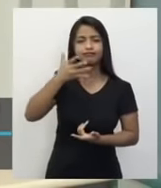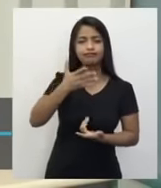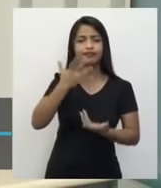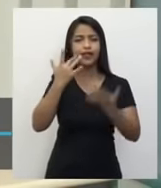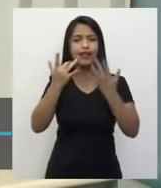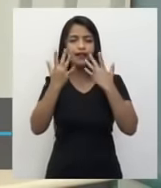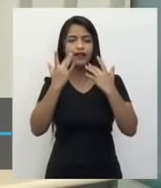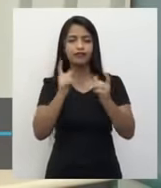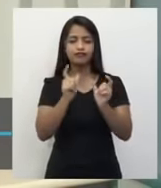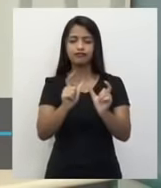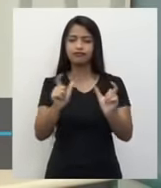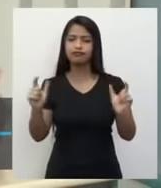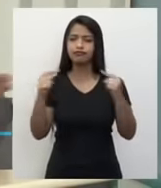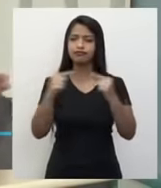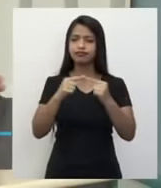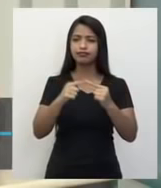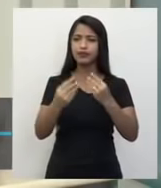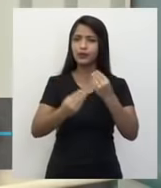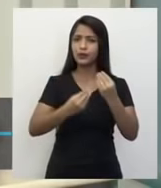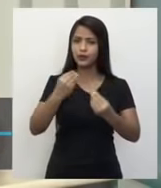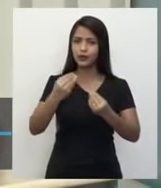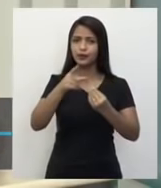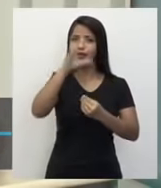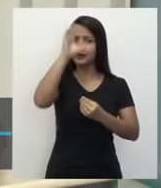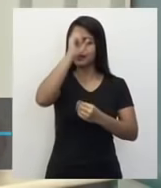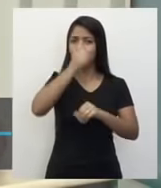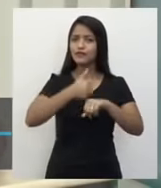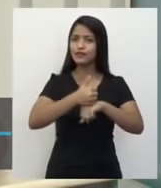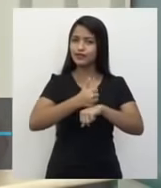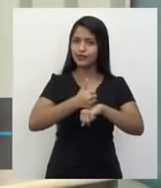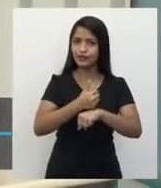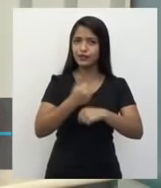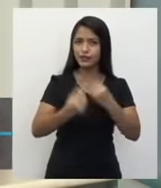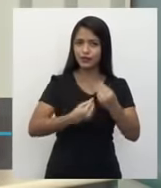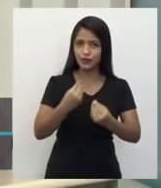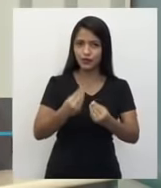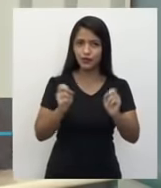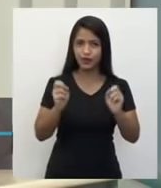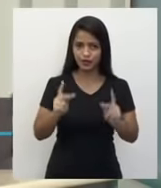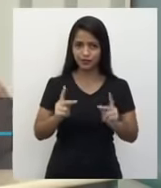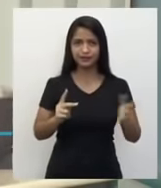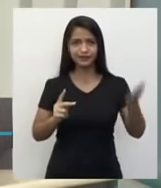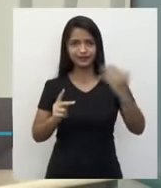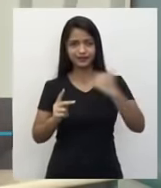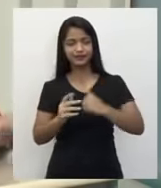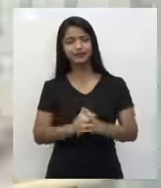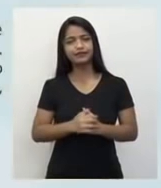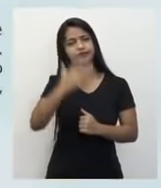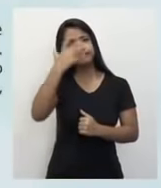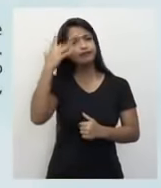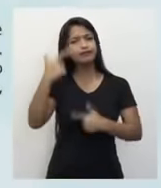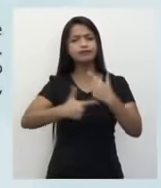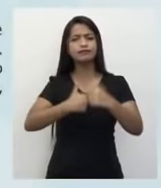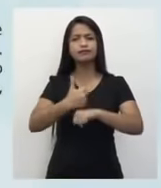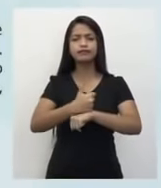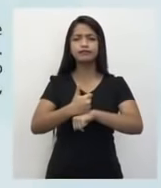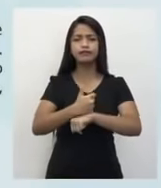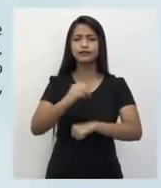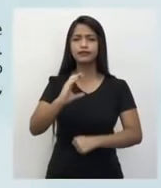apropriar das profissões, para ver como que funciona. Vamos lá, turma. O cenógrafo.